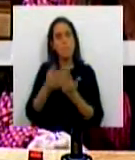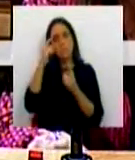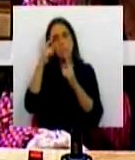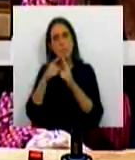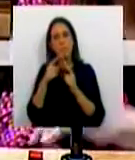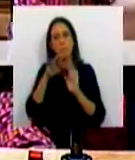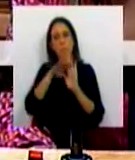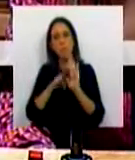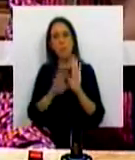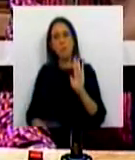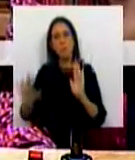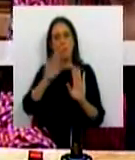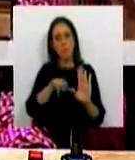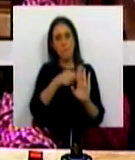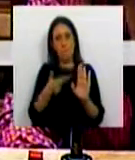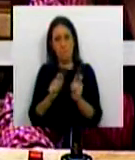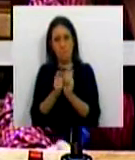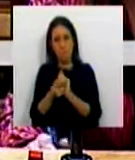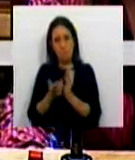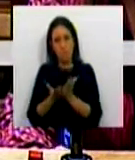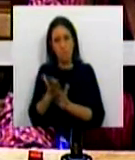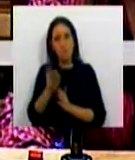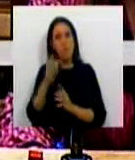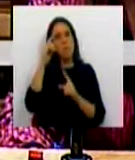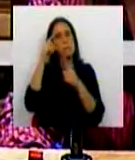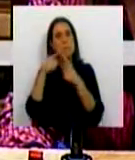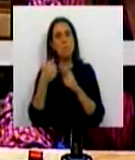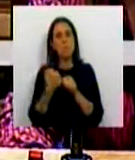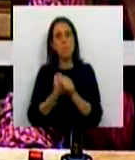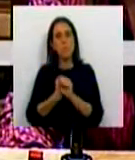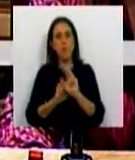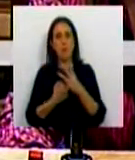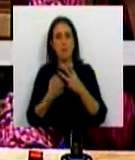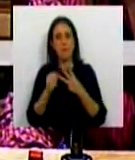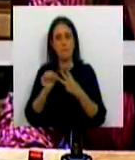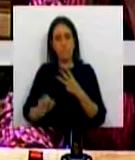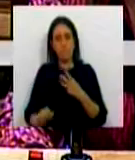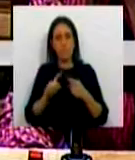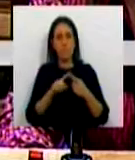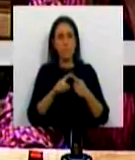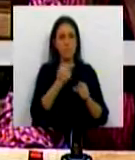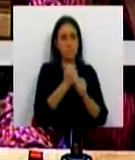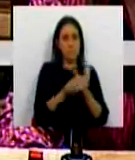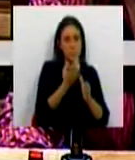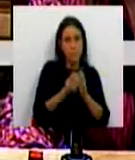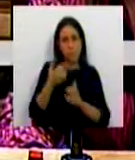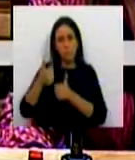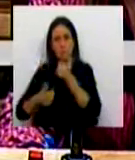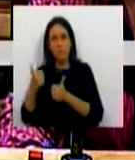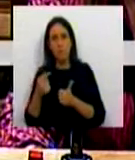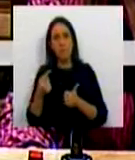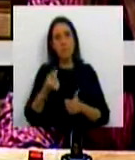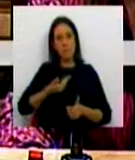Nacional de Reformas. E falo em linha com três desafios do nosso país: produtividade e competitividade, redução do